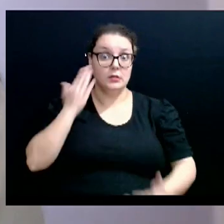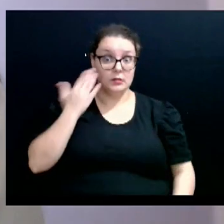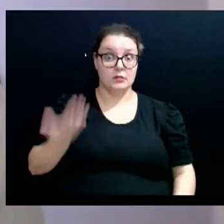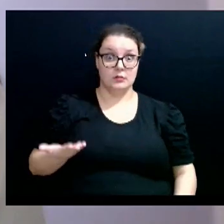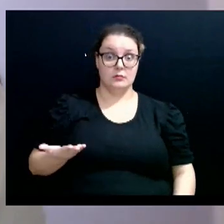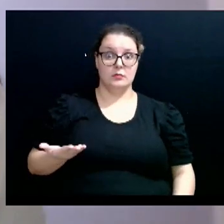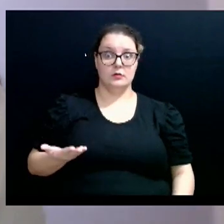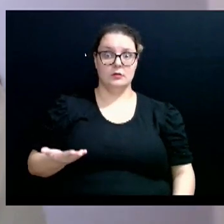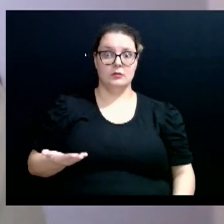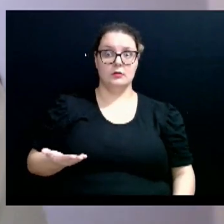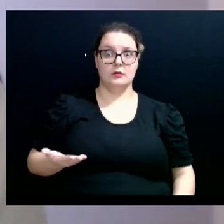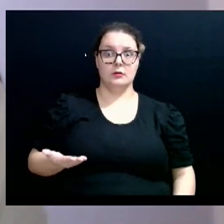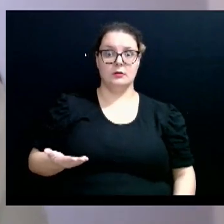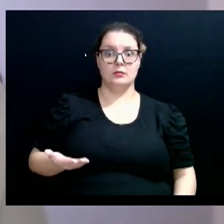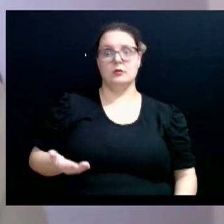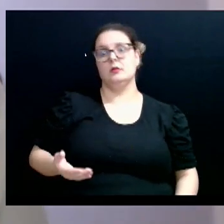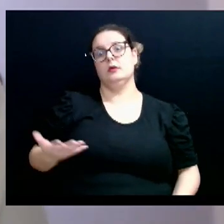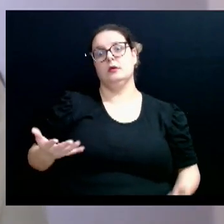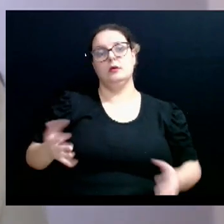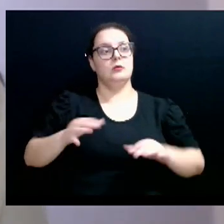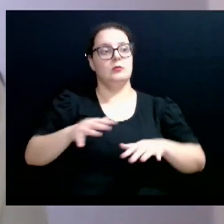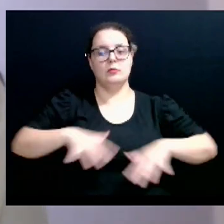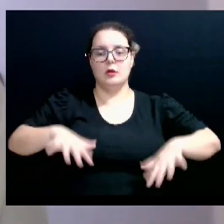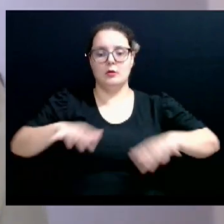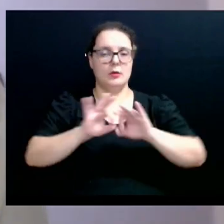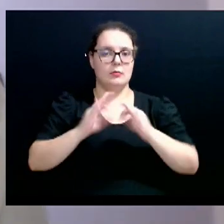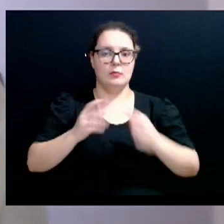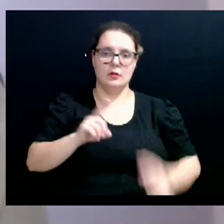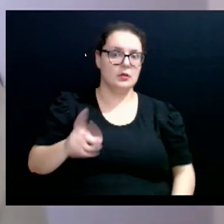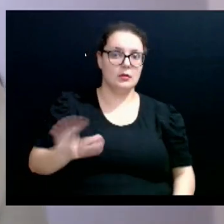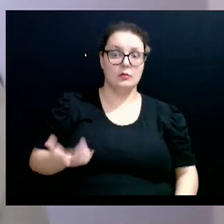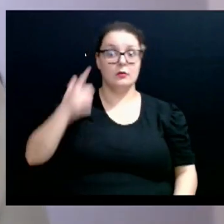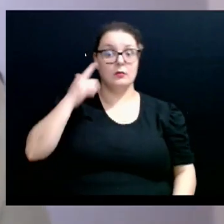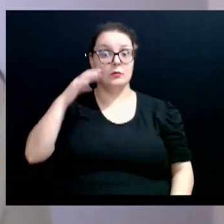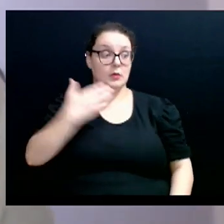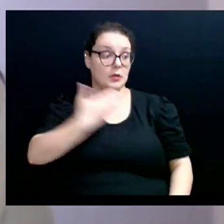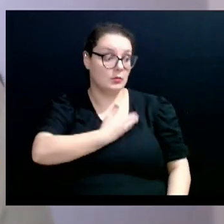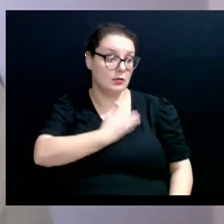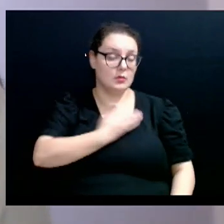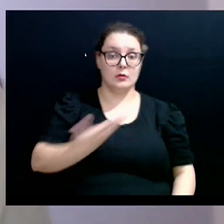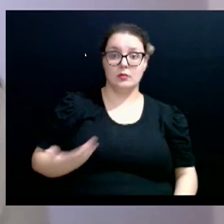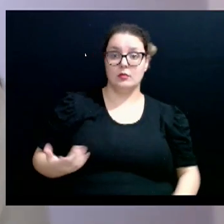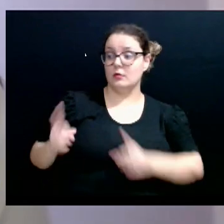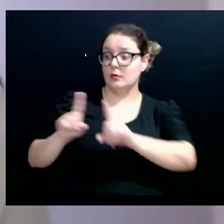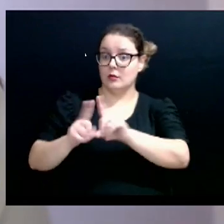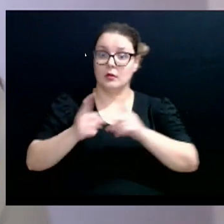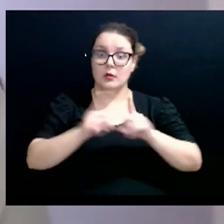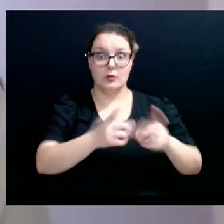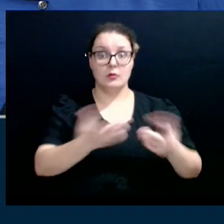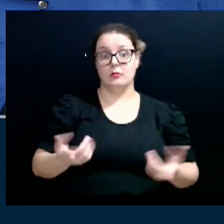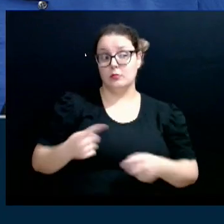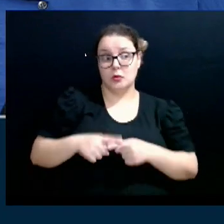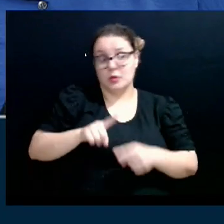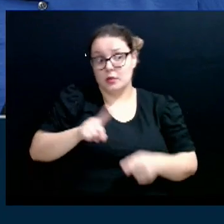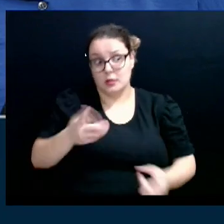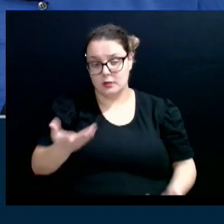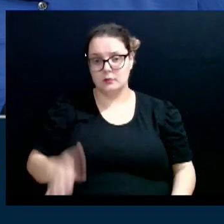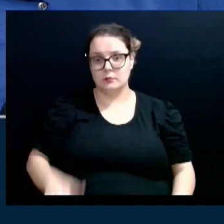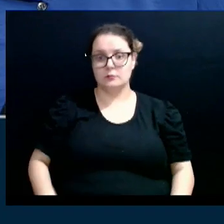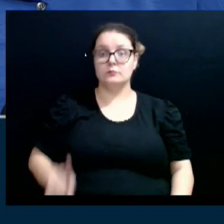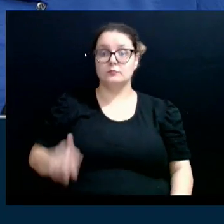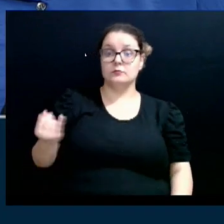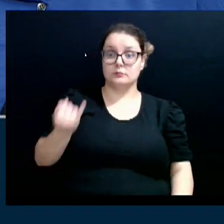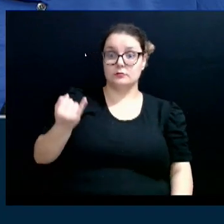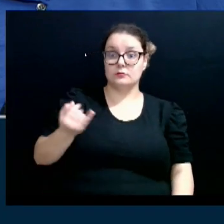rede de apoio entre familiares, Uhum. pode pensar entre amigos, entre colegas. É interessante quando você pontua